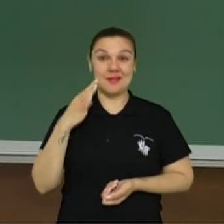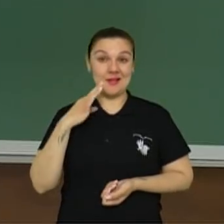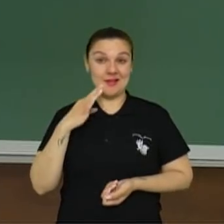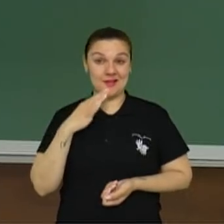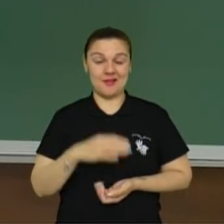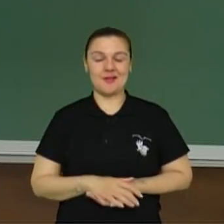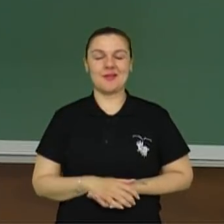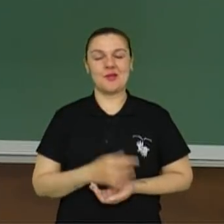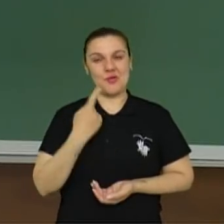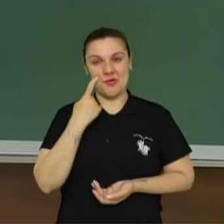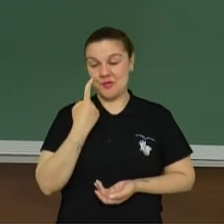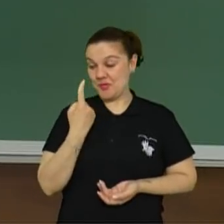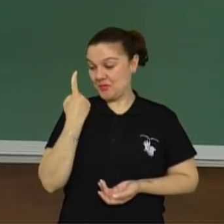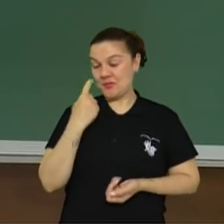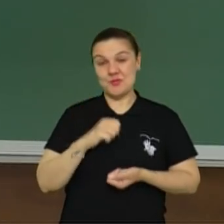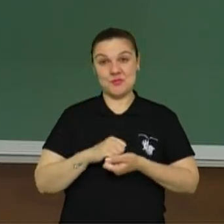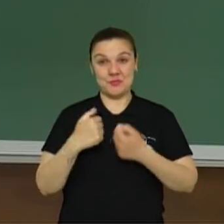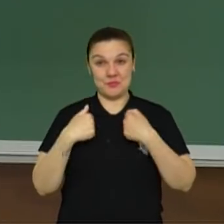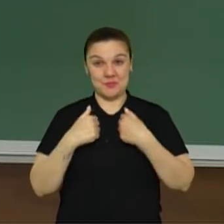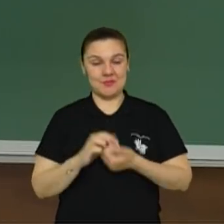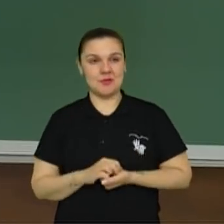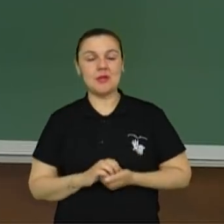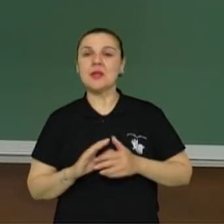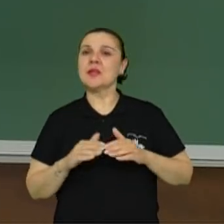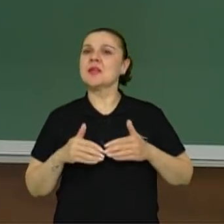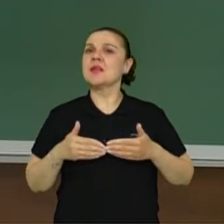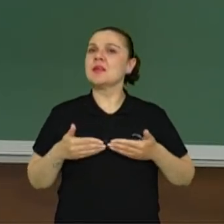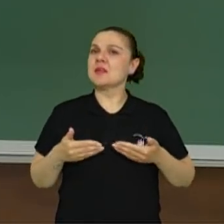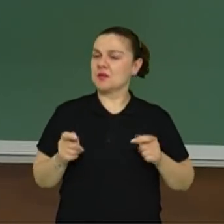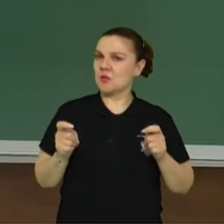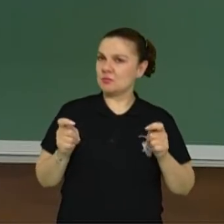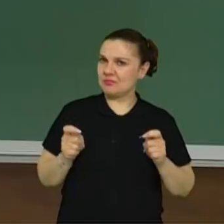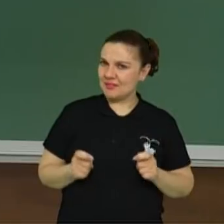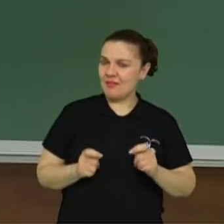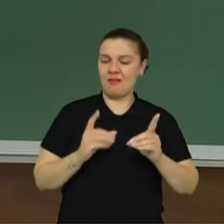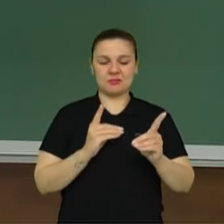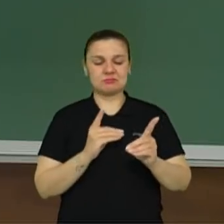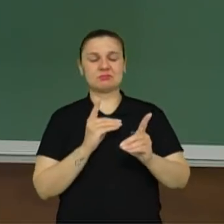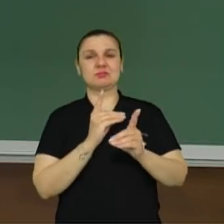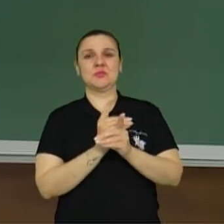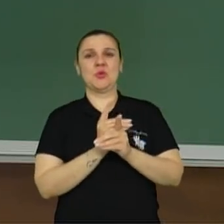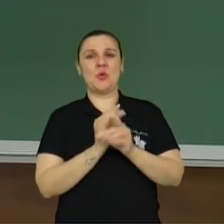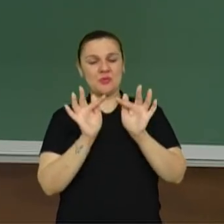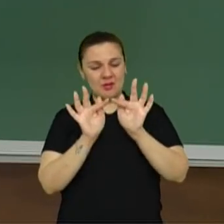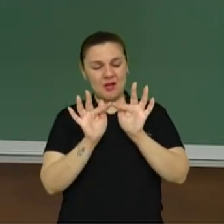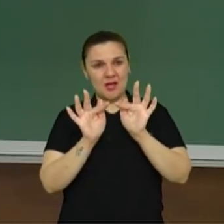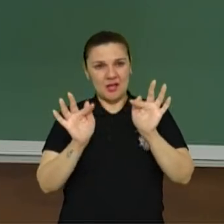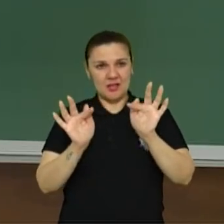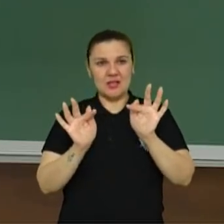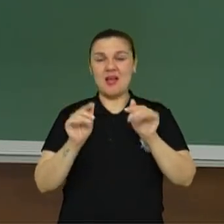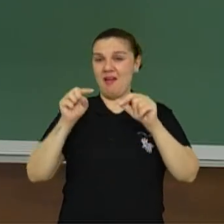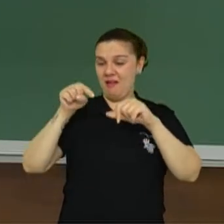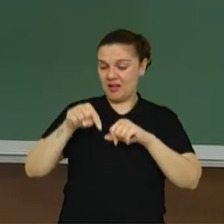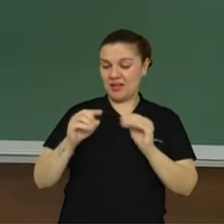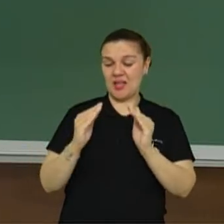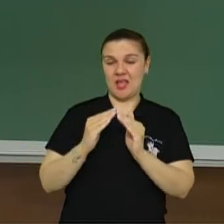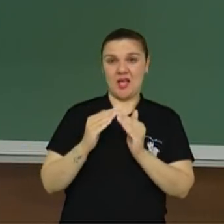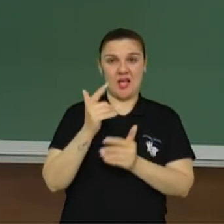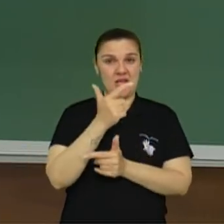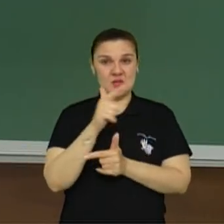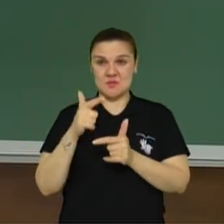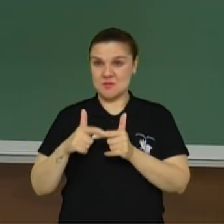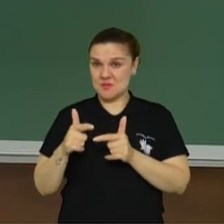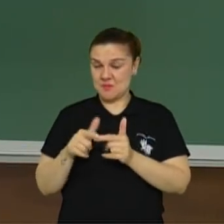legal, pessoal, vejamos aqui comigo. Então, seria possível identificar, né, dentro dessa frase, aqui em casa não temos